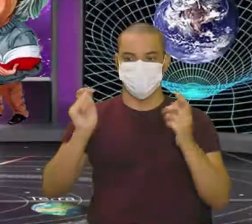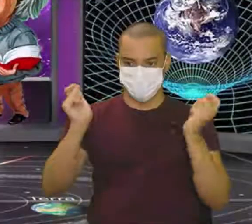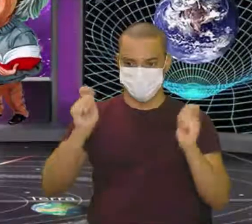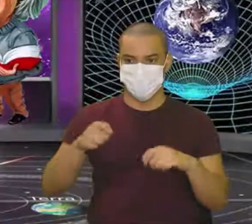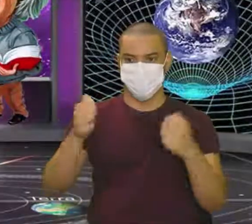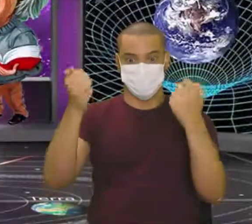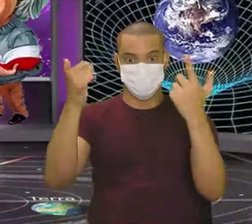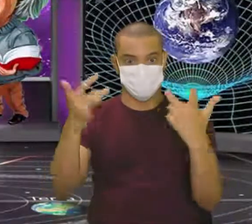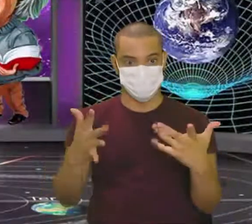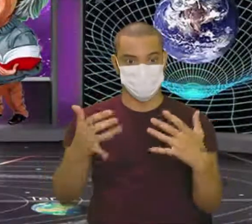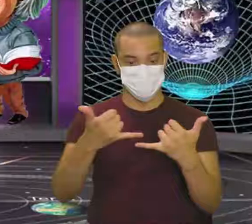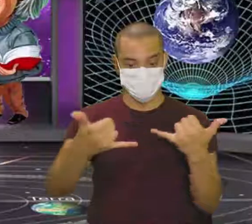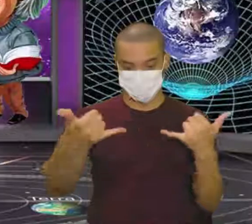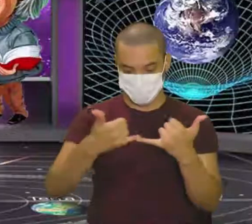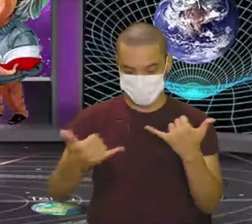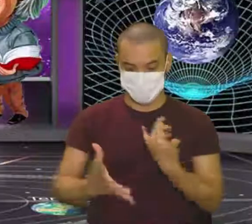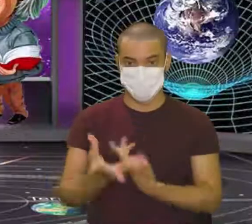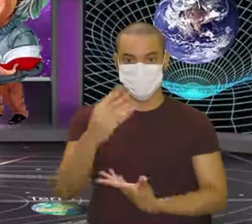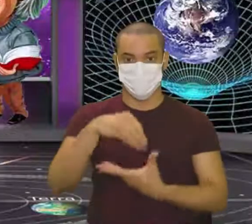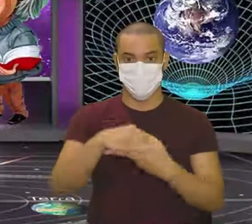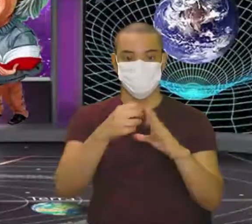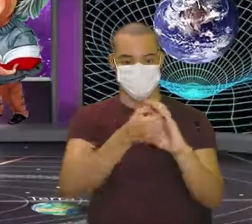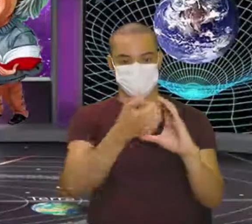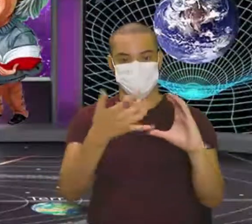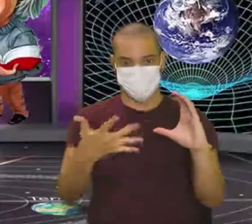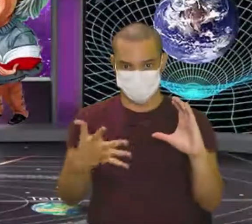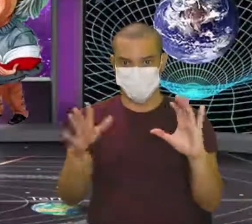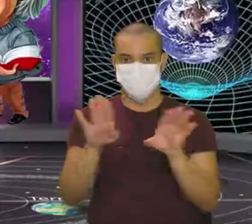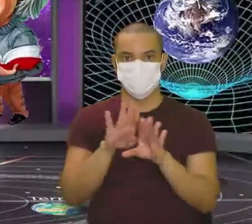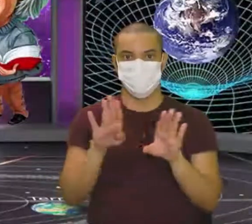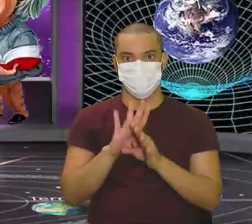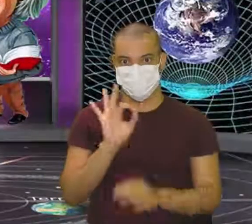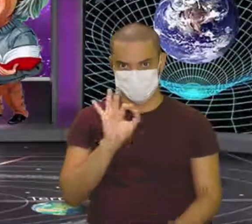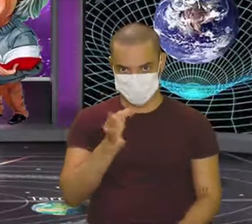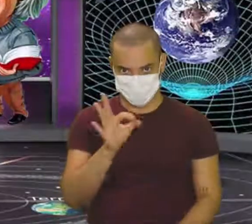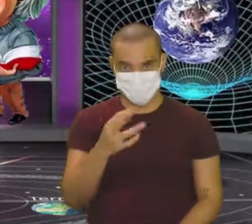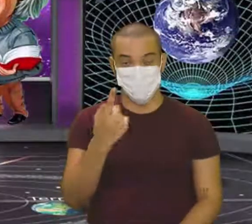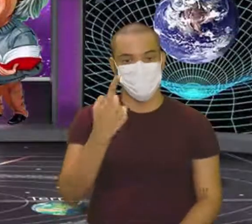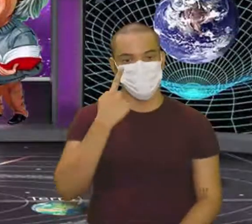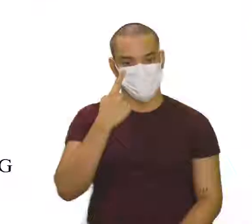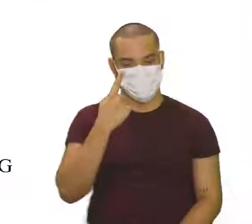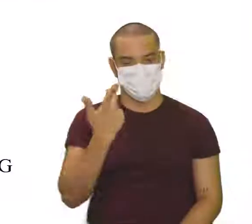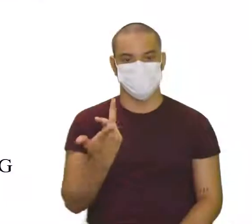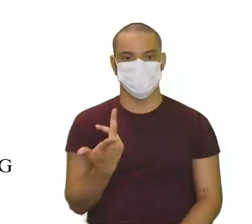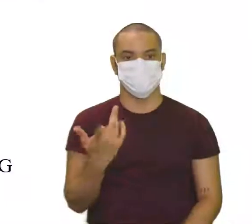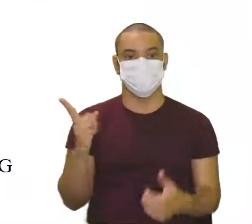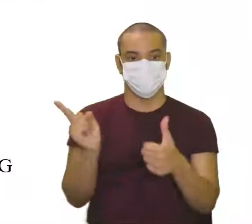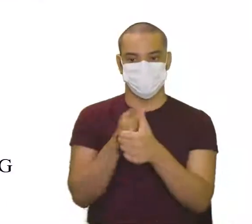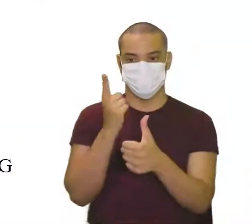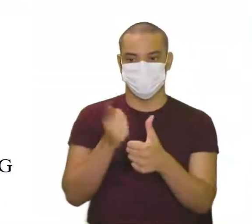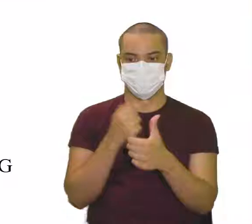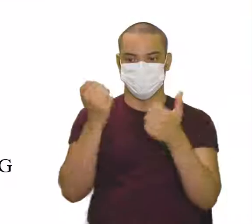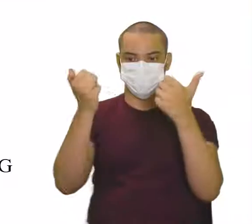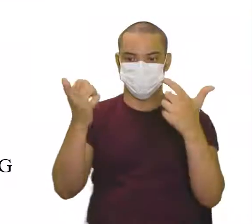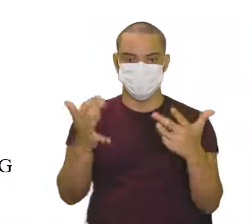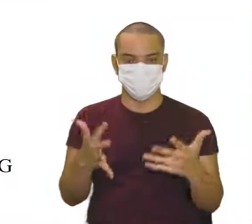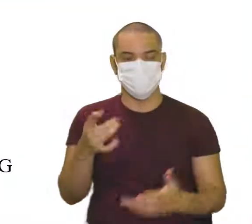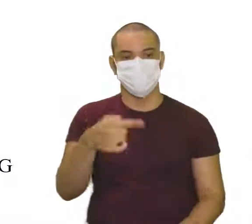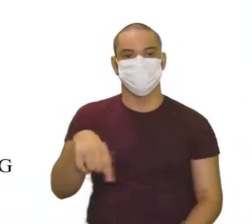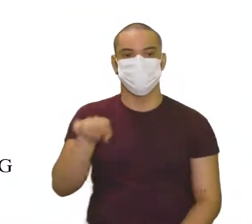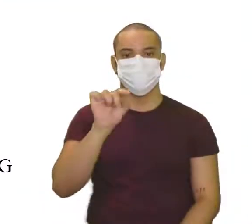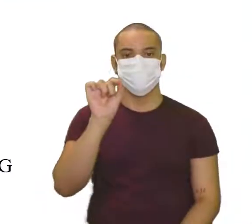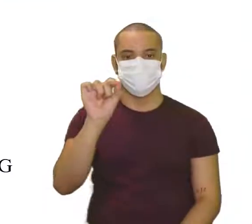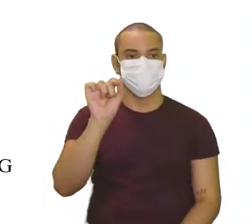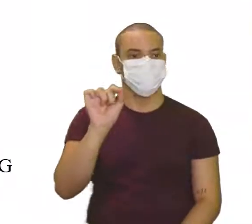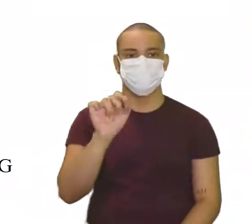considerar essas linhas e elas têm aí características, ok? Então, vamos ver essas características. A primeira que eu falei para vocês ali